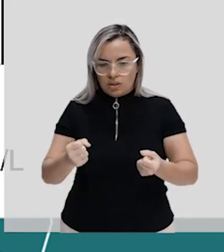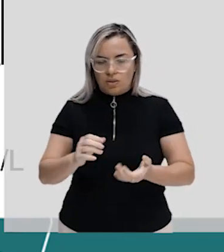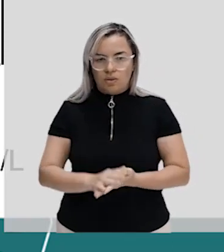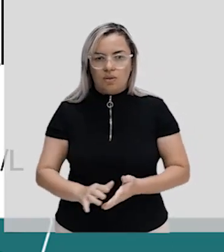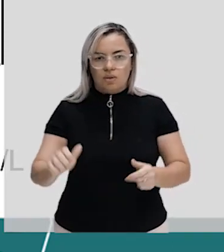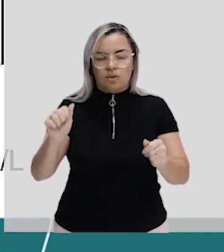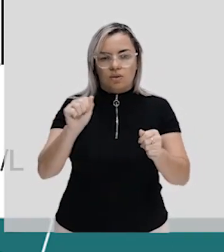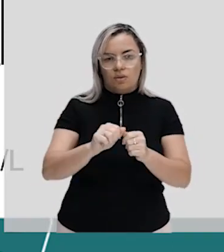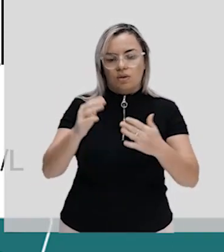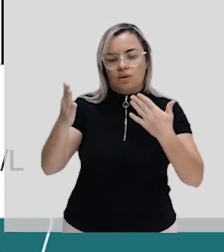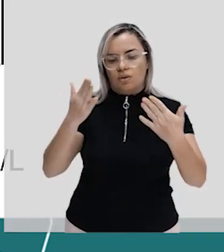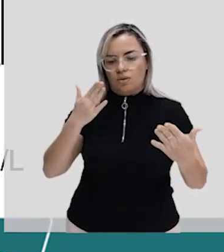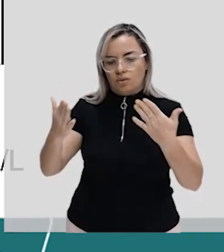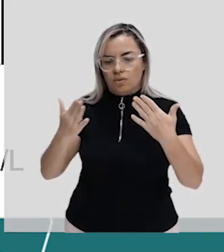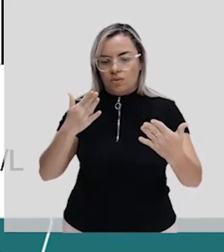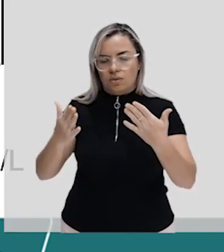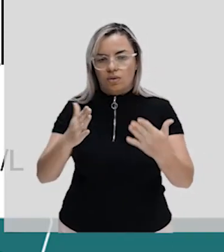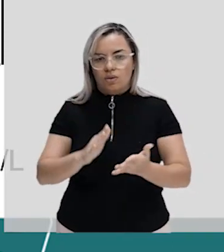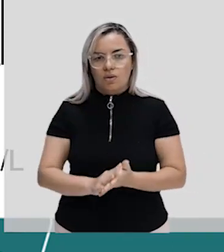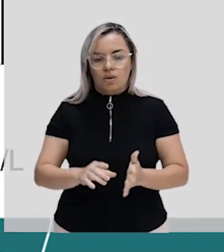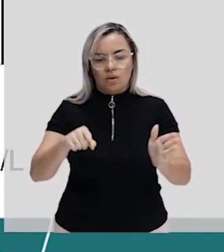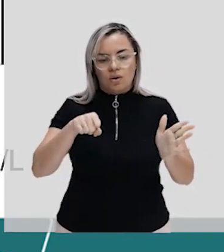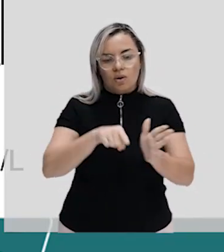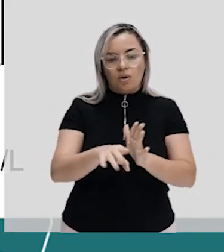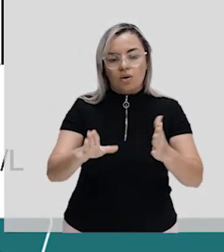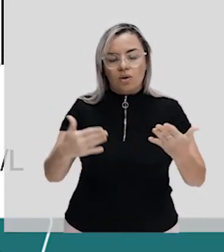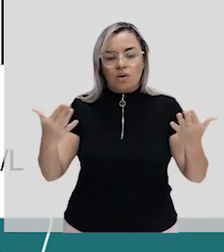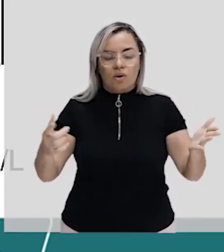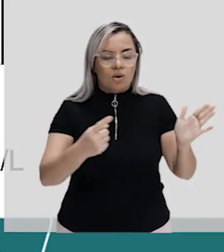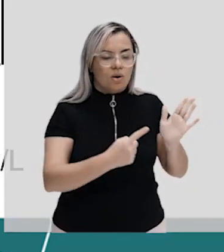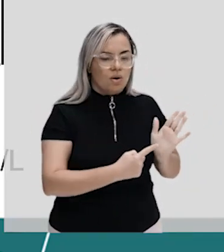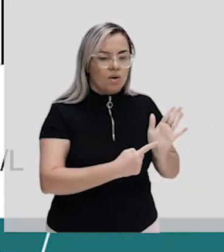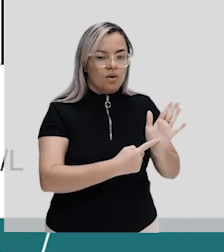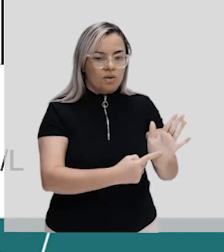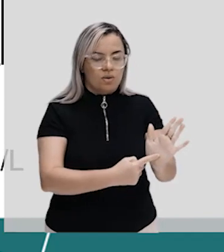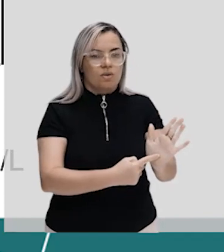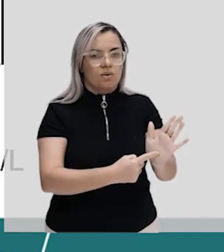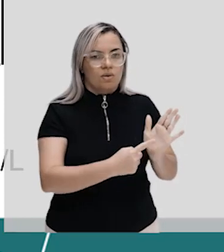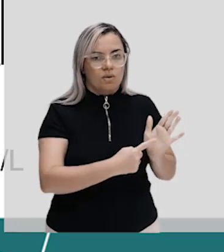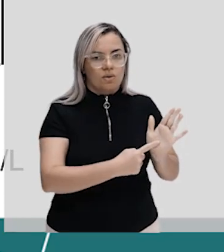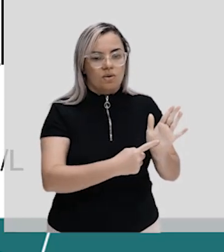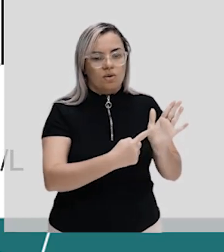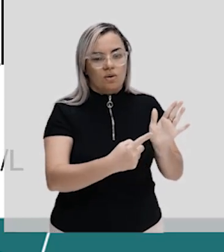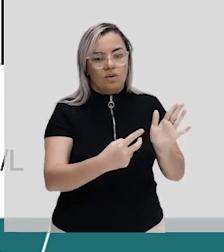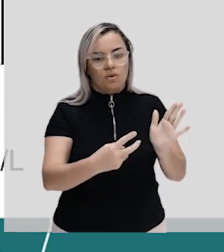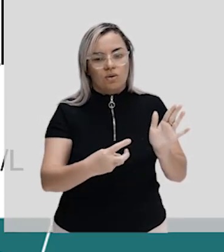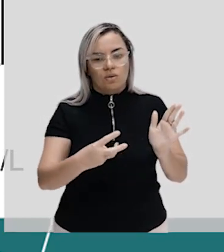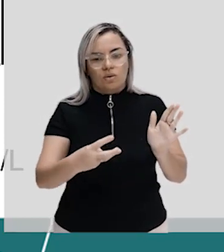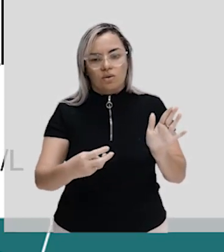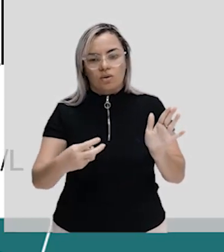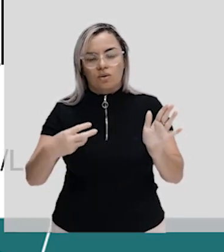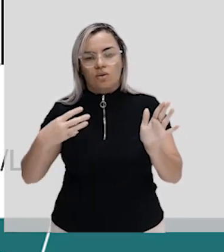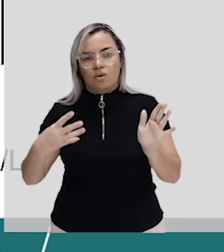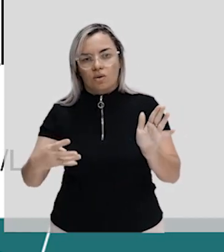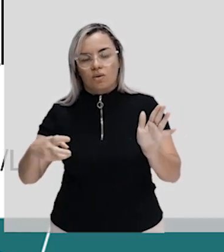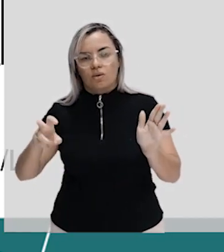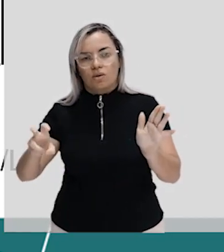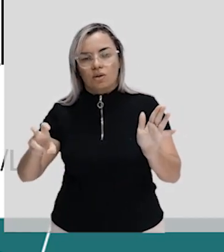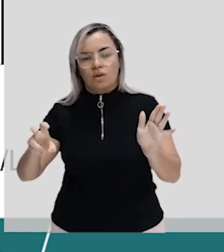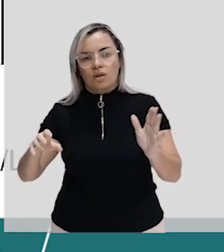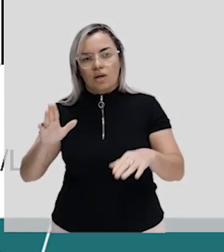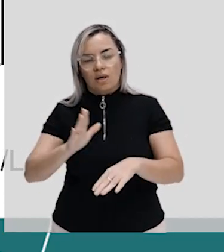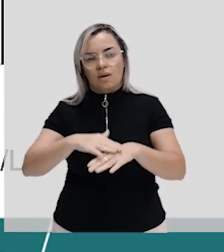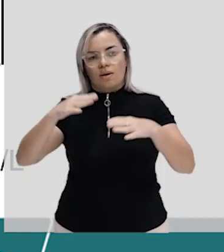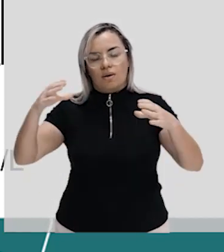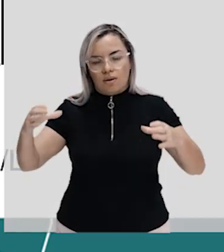a comparação. Porque a pergunta é, qual das soluções é a solução mais concentrada?